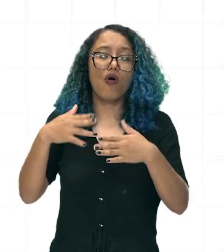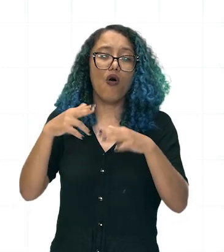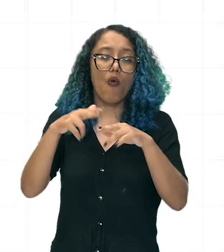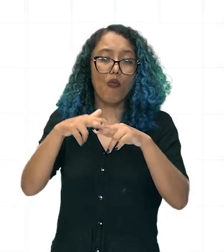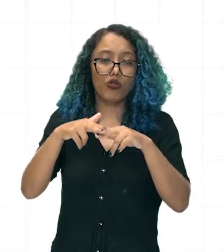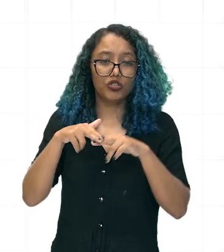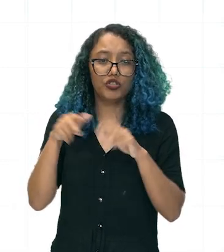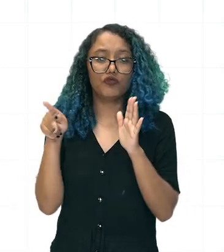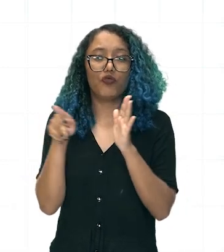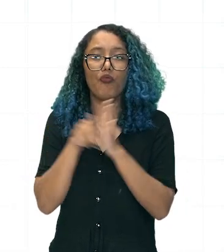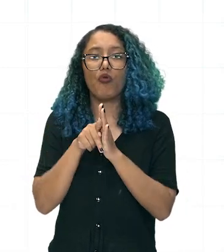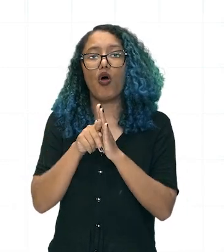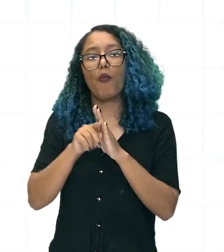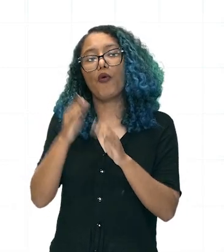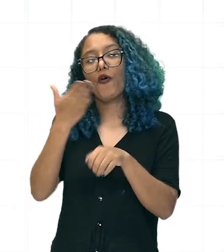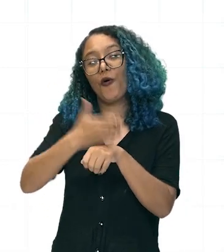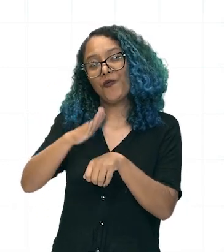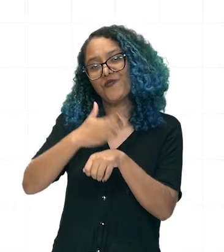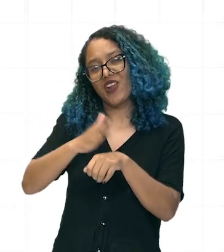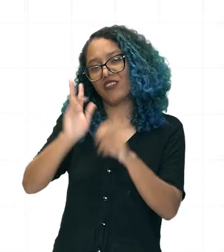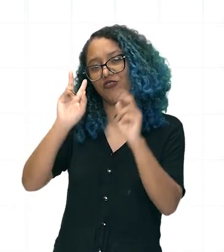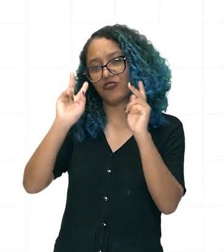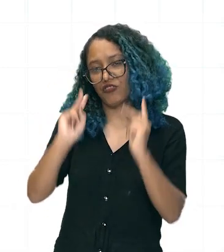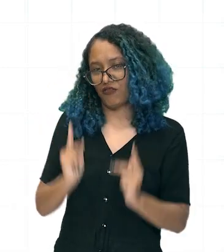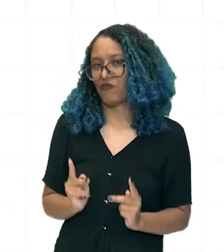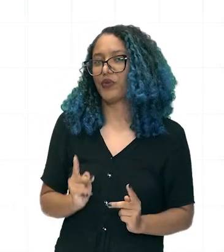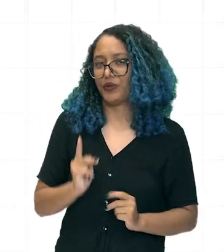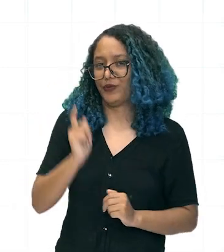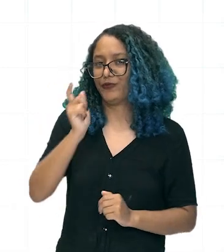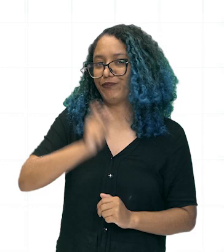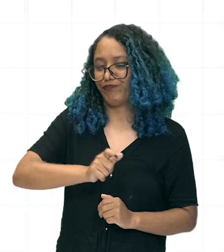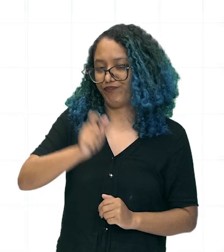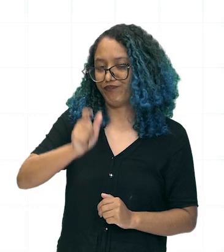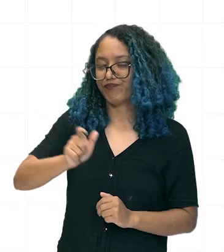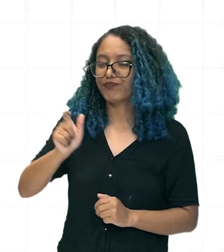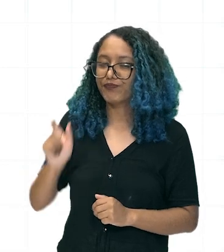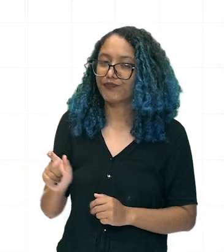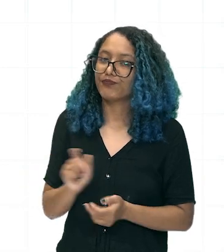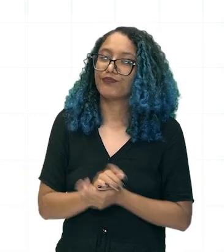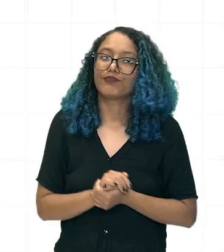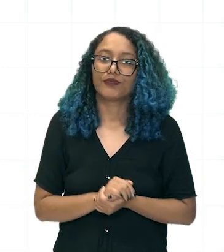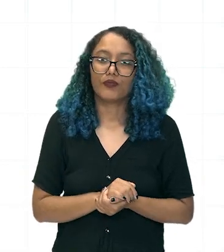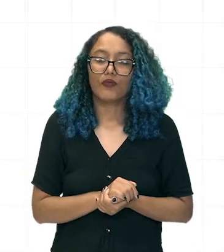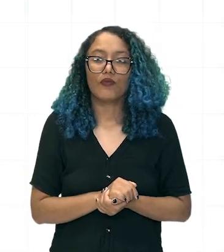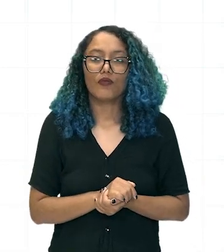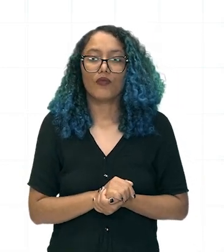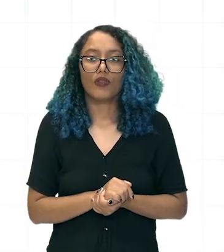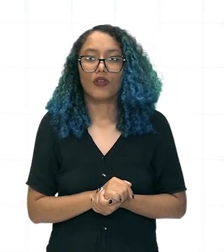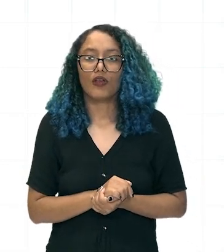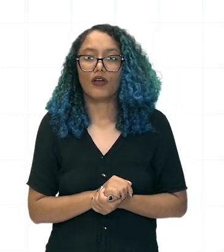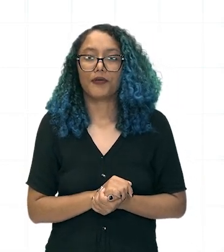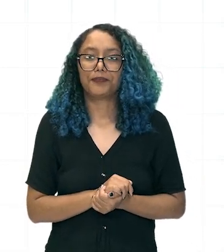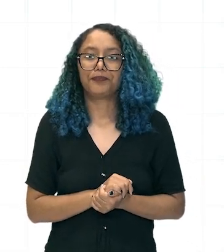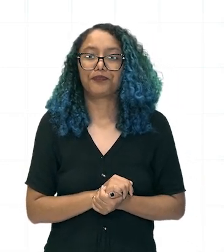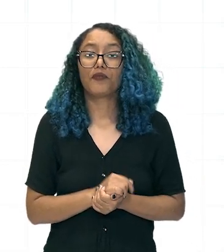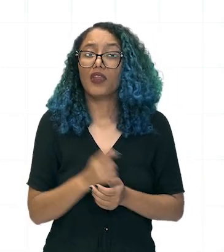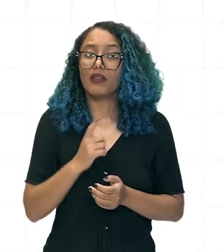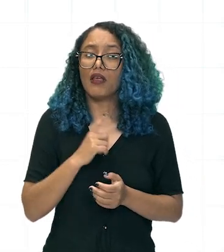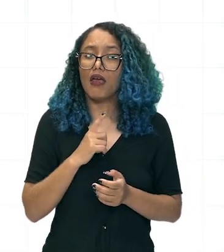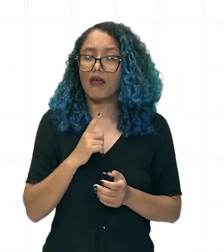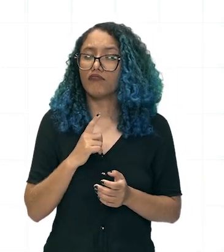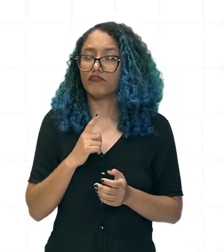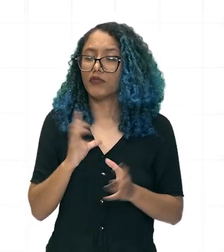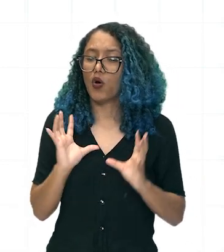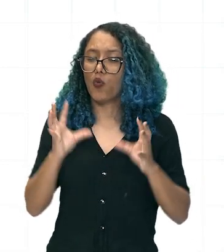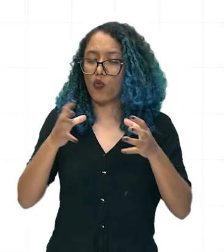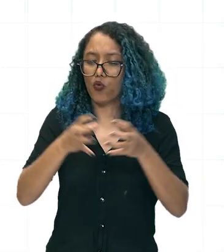daquelas consequências que são causadas pelas atividades humanas. Então, nós temos aí um grupo de pesquisadores que